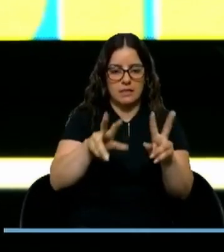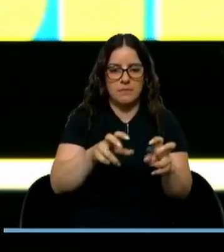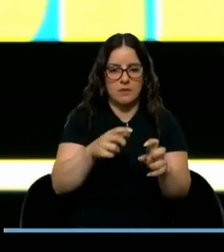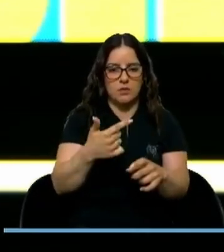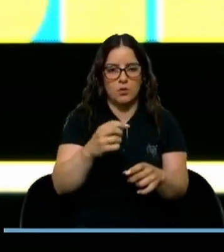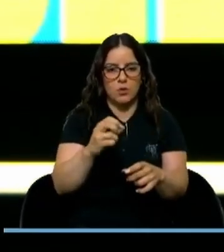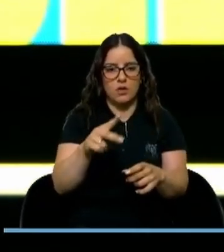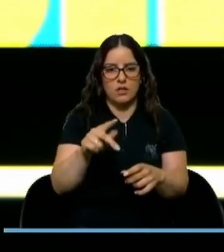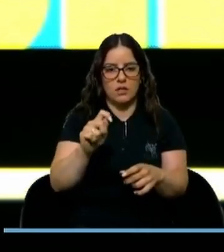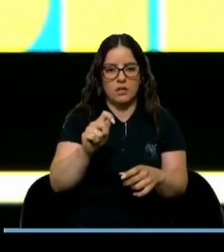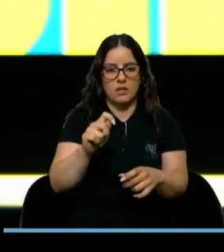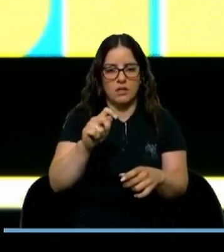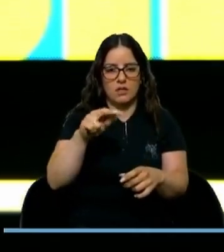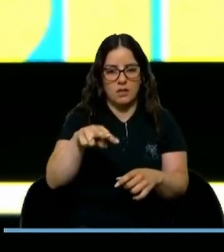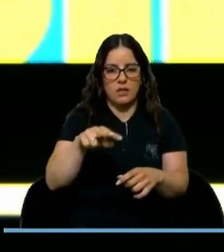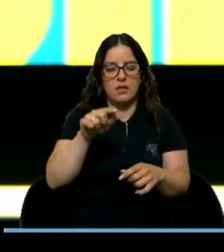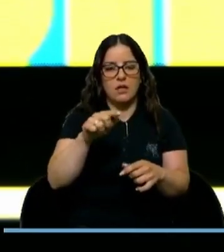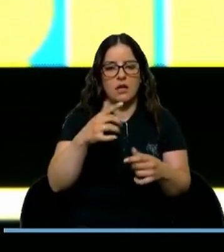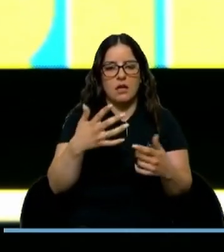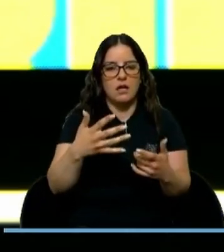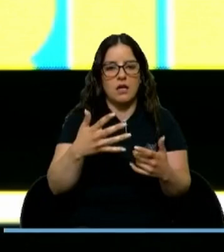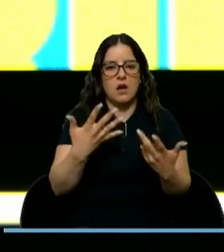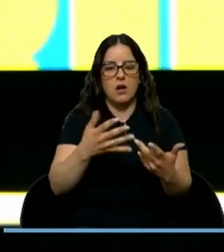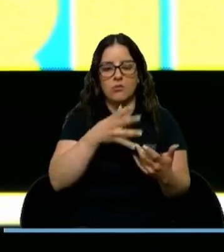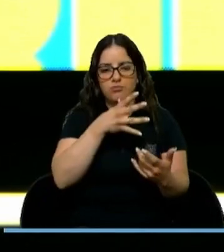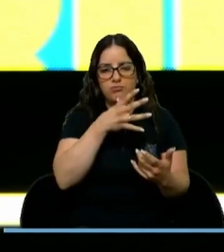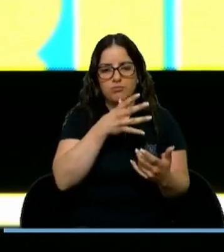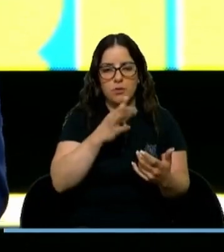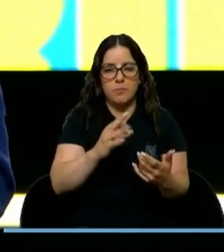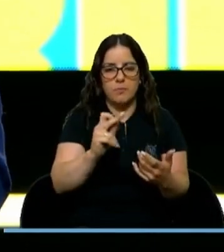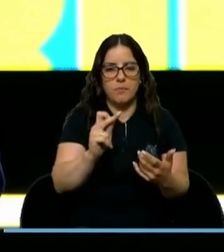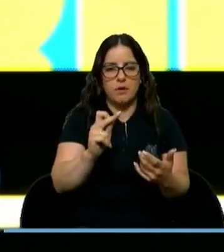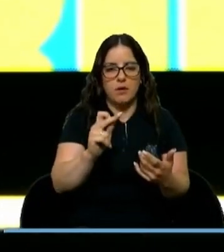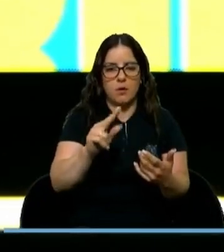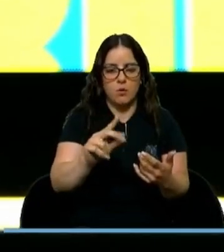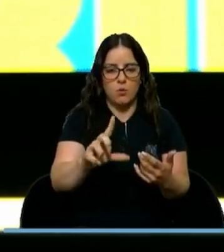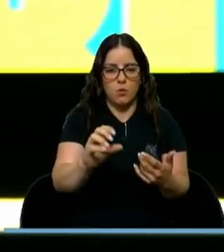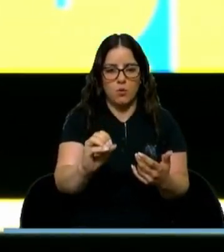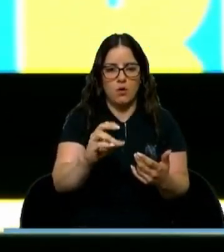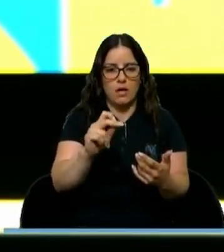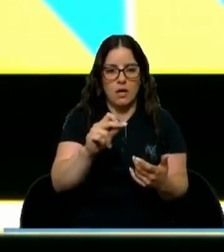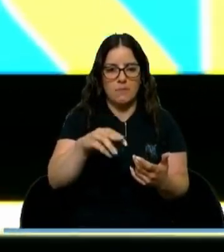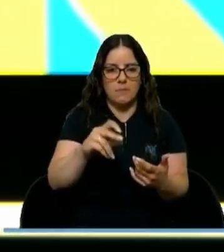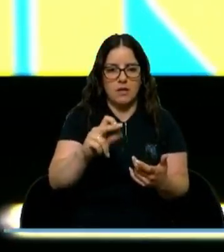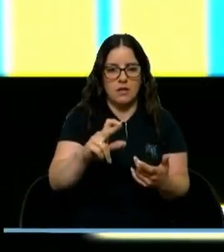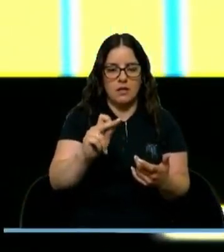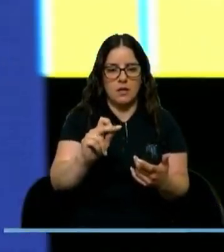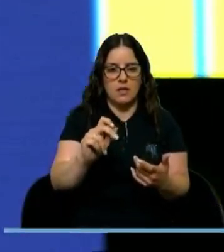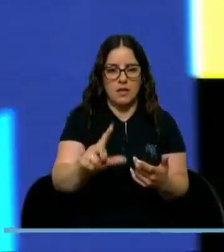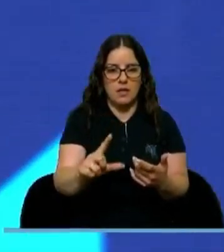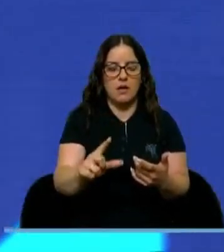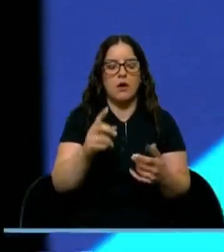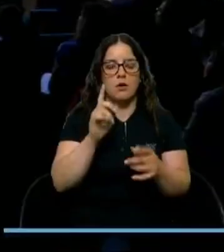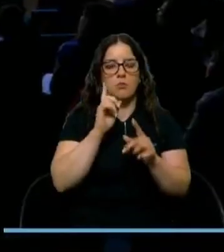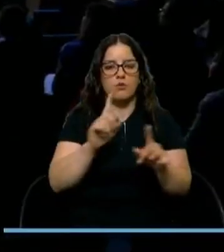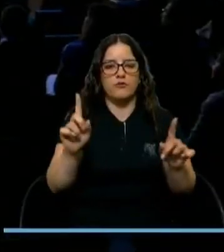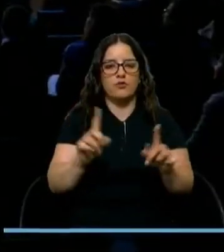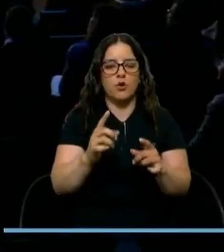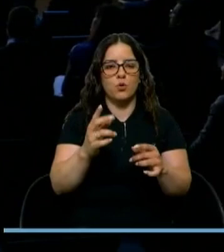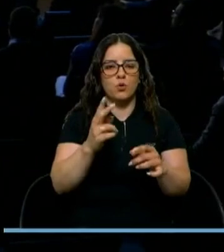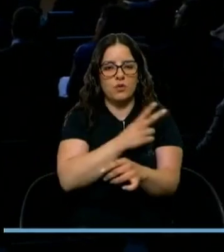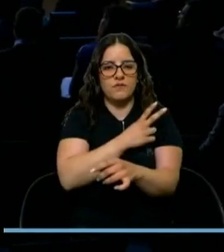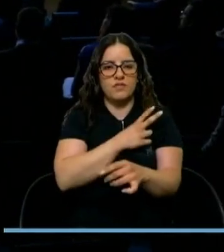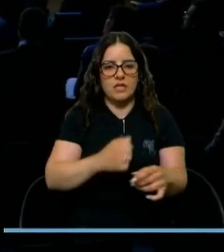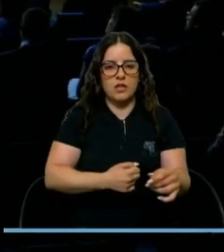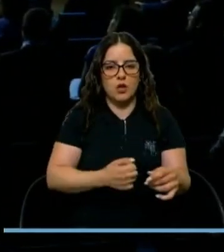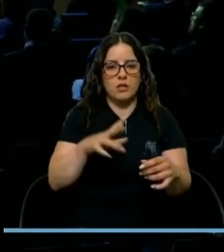tema, o nosso keynote speaker agora é o Paulo Cardoso do Amaral, é professor da Universidade Católica de Lisboa. Bom dia, bem-vindo.